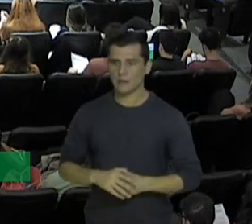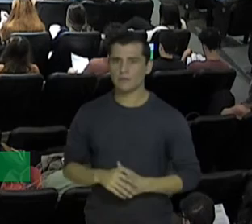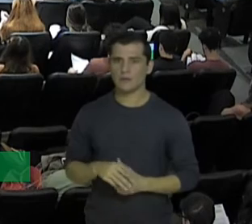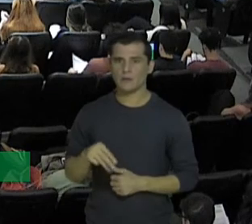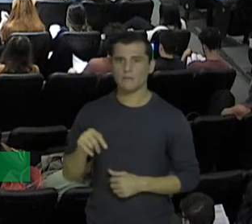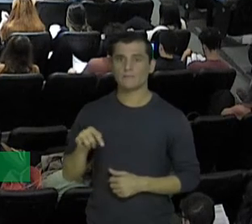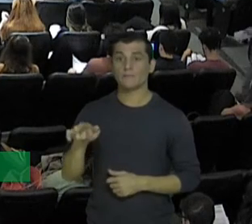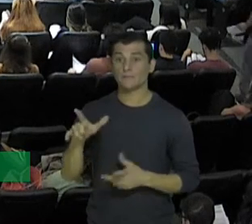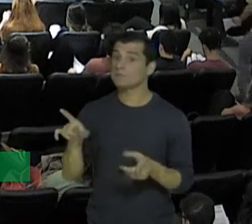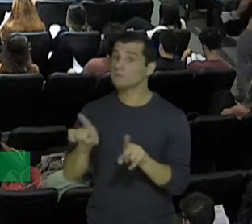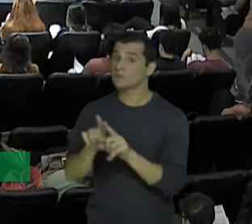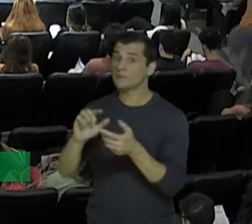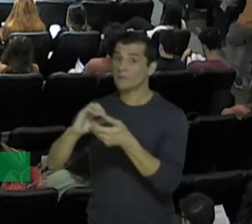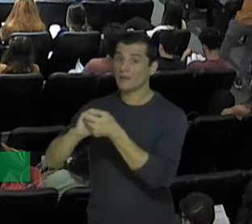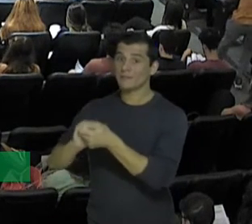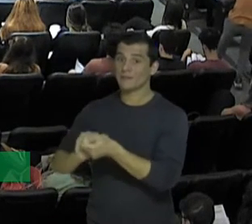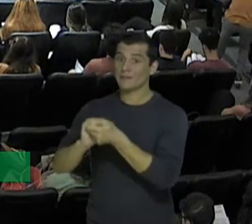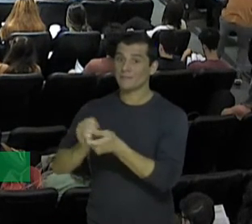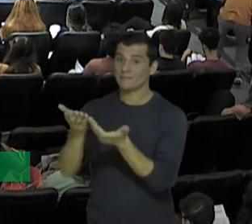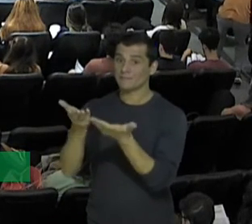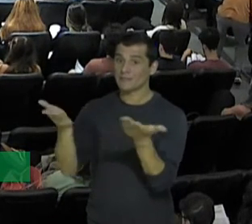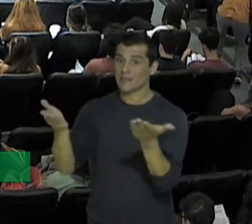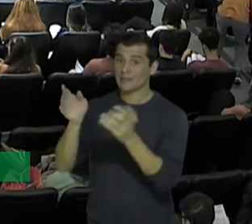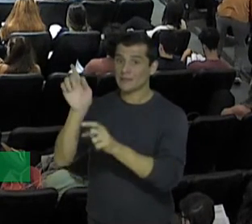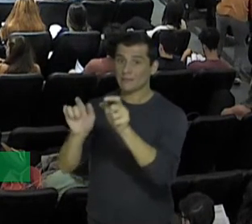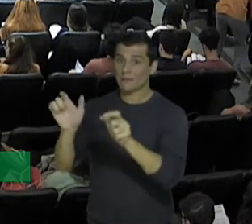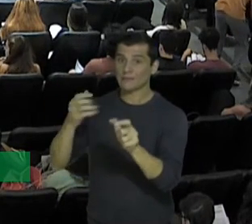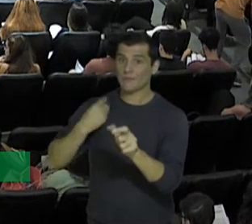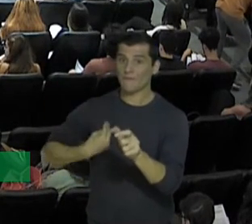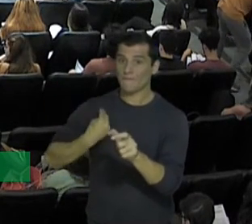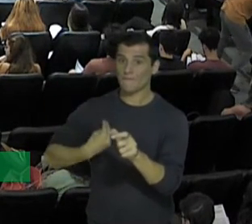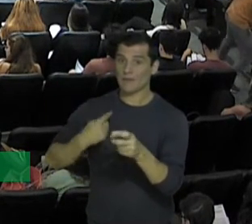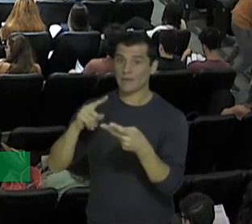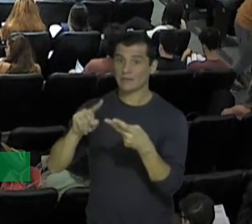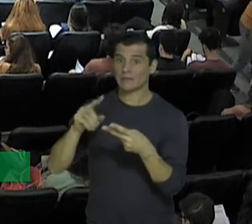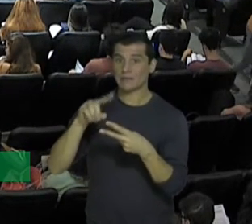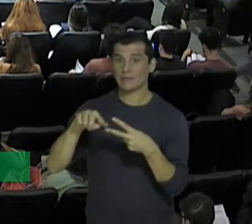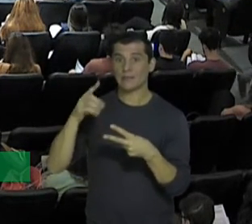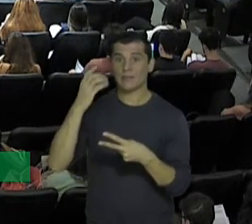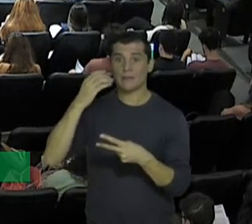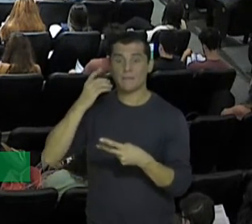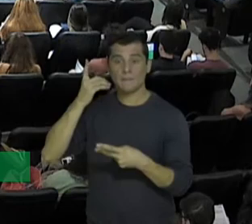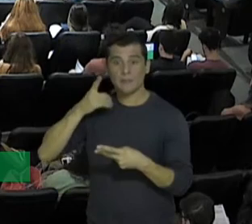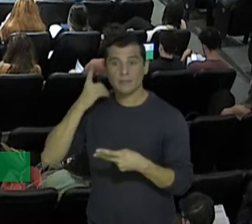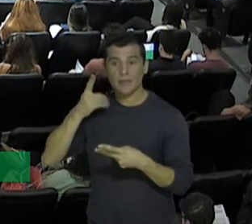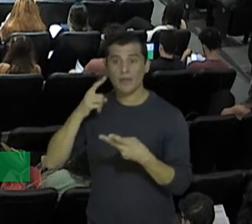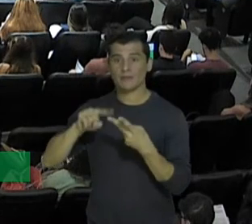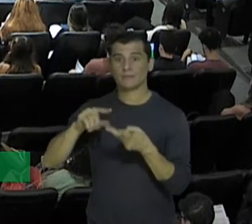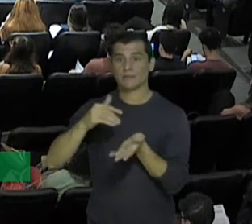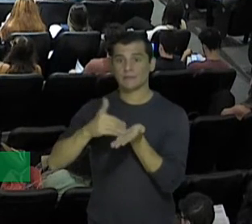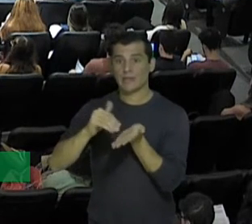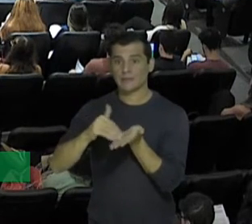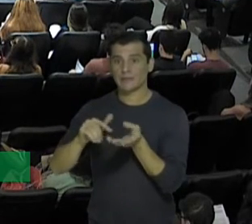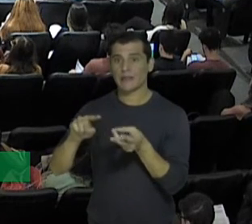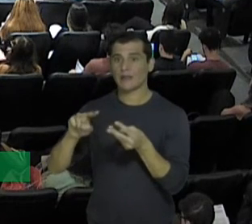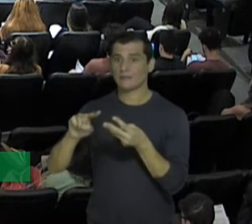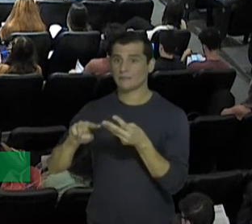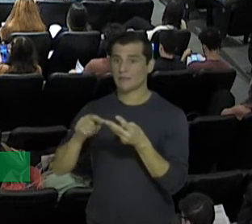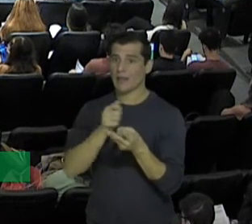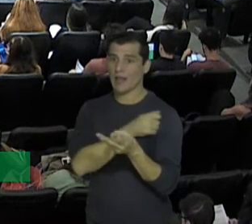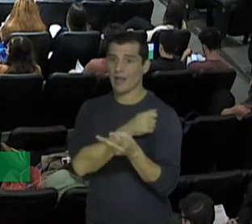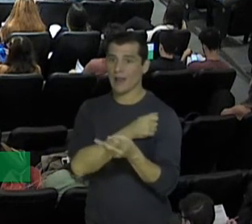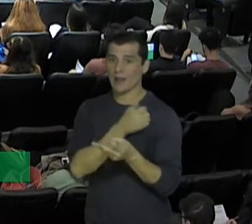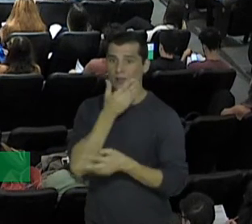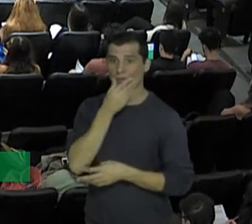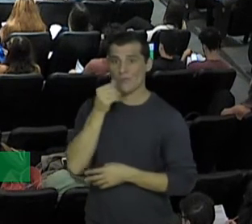cumprimentar todos os presentes né os deputados secretários alunos e alunas eh o deputado Ivan havia comentado que haveria